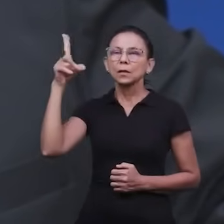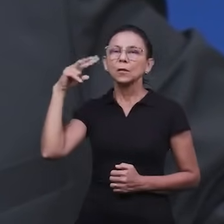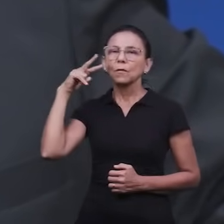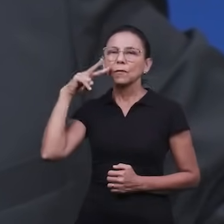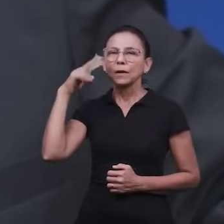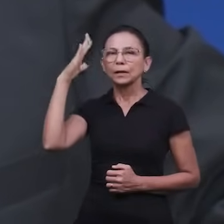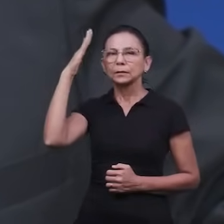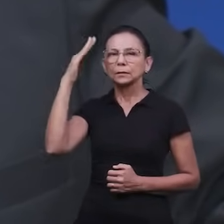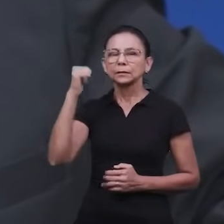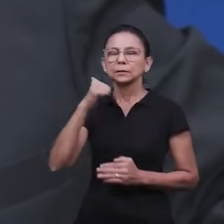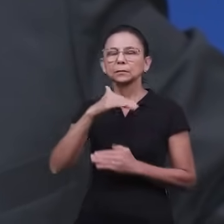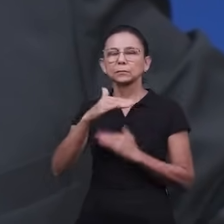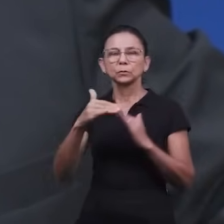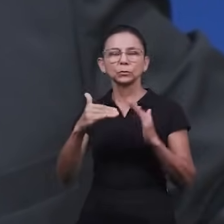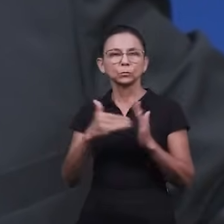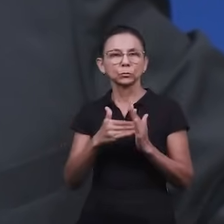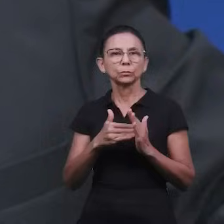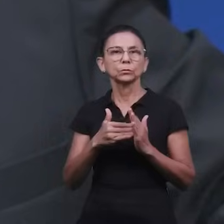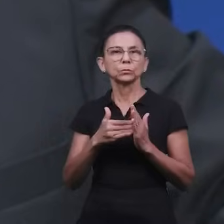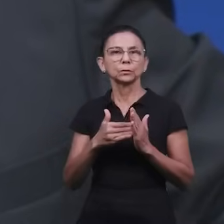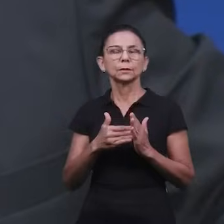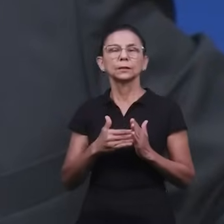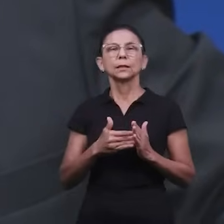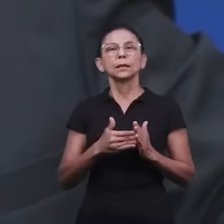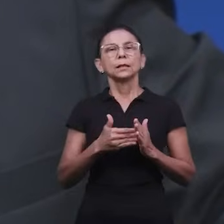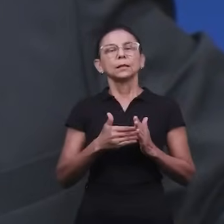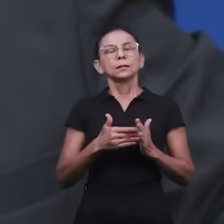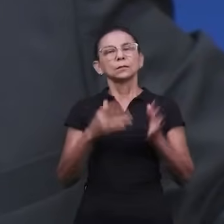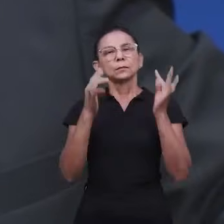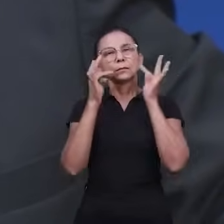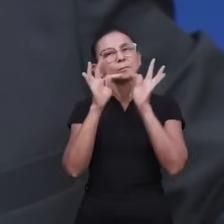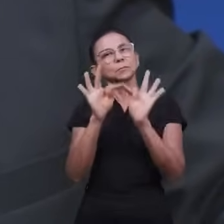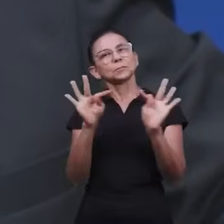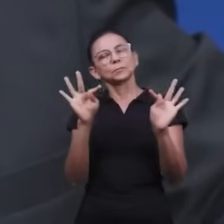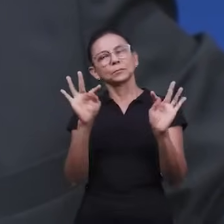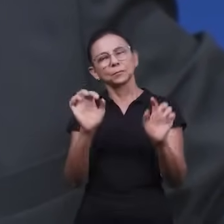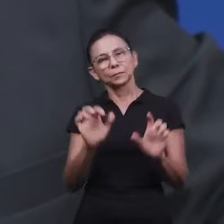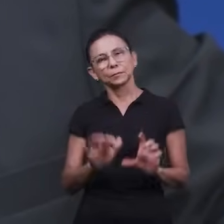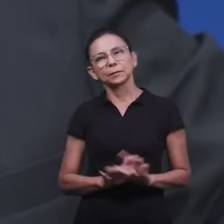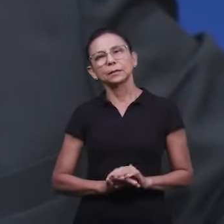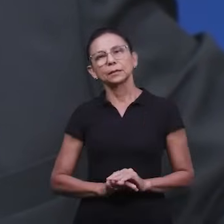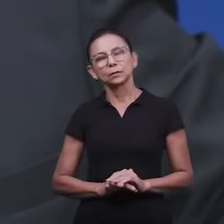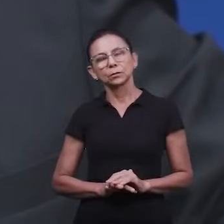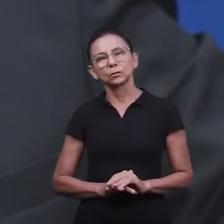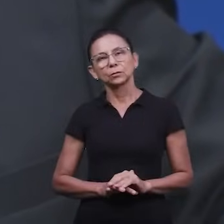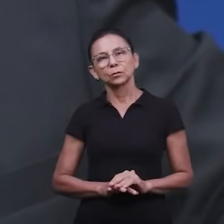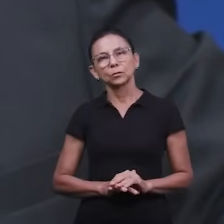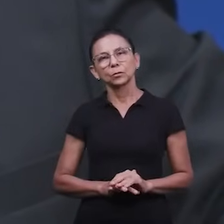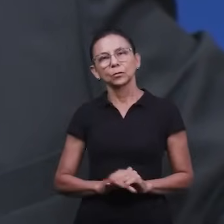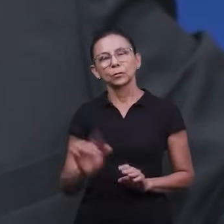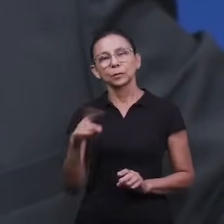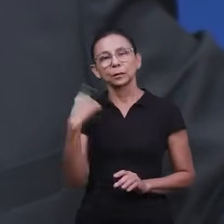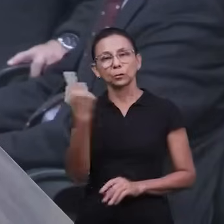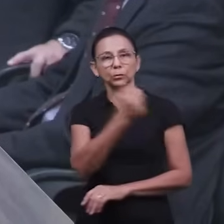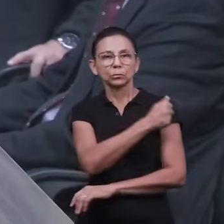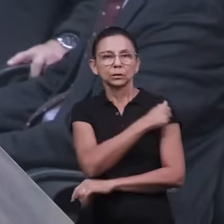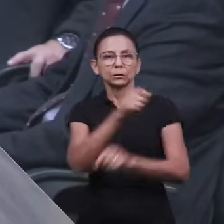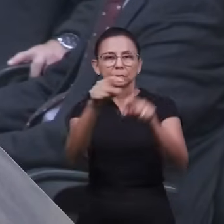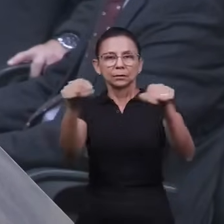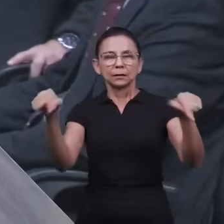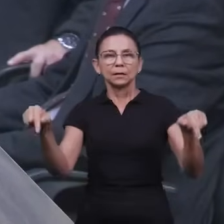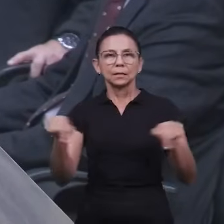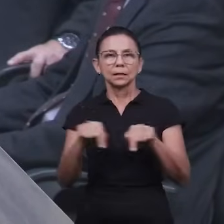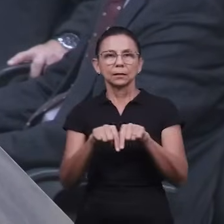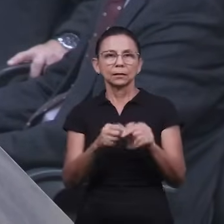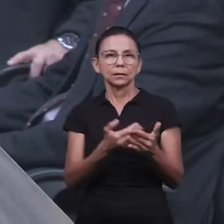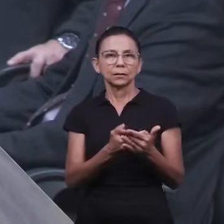solução, né? E que bênção o testemunho do pastor ali para a classe, para a sala de aula, né? Justamente, foi maravilhoso.